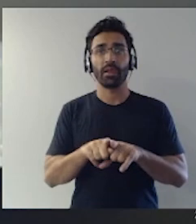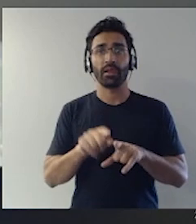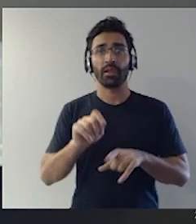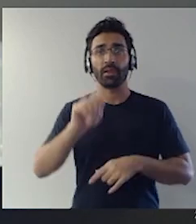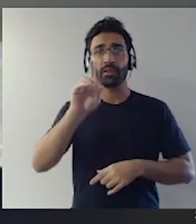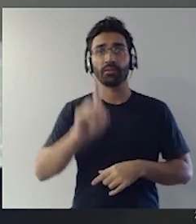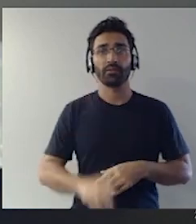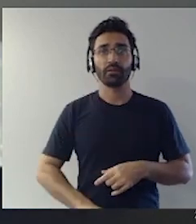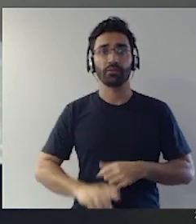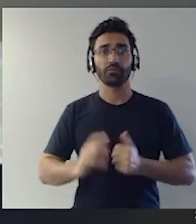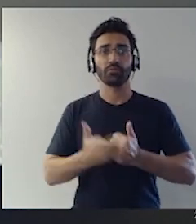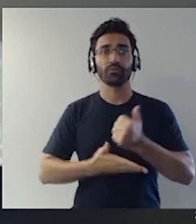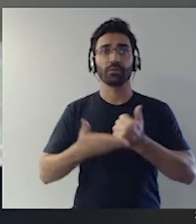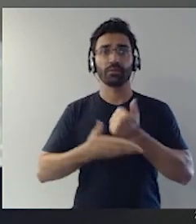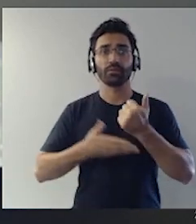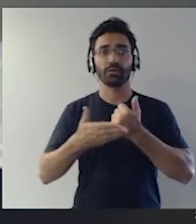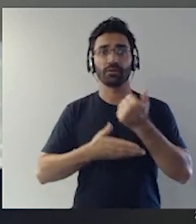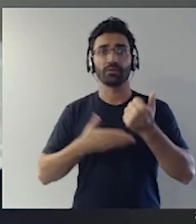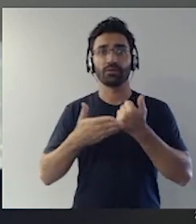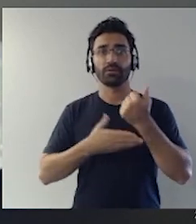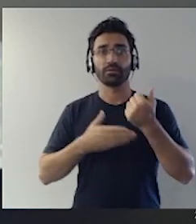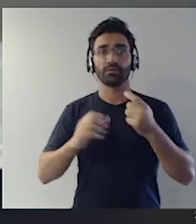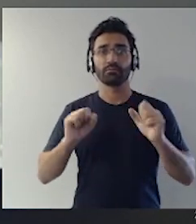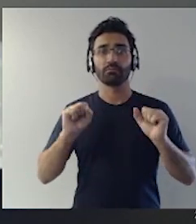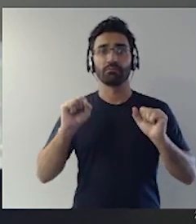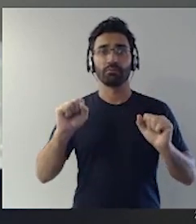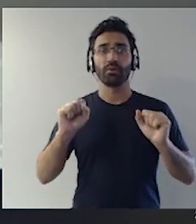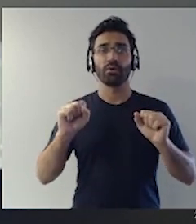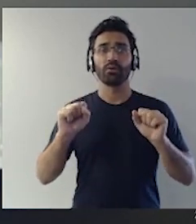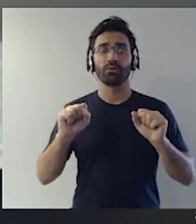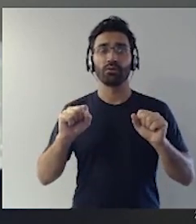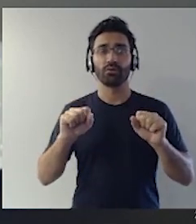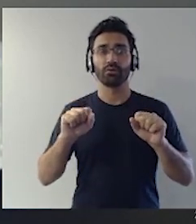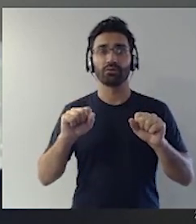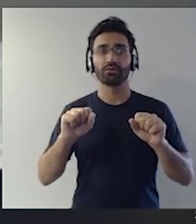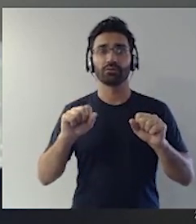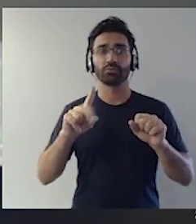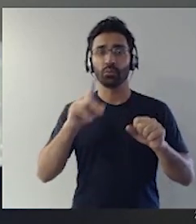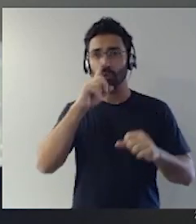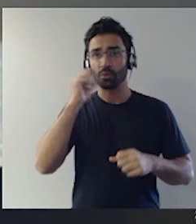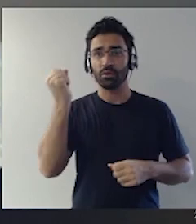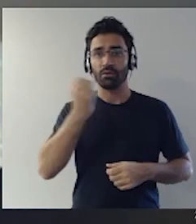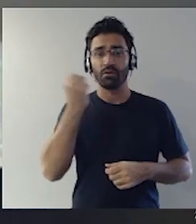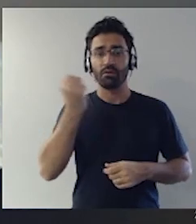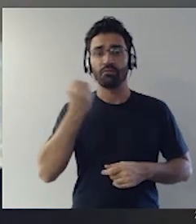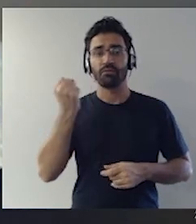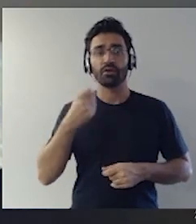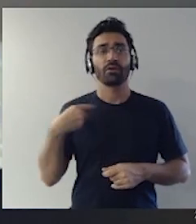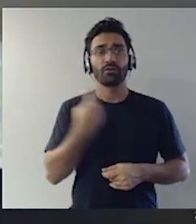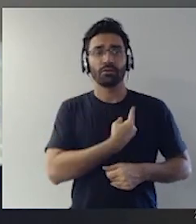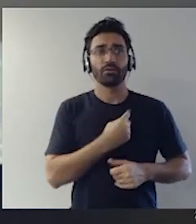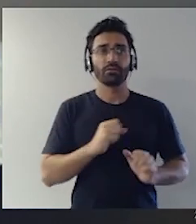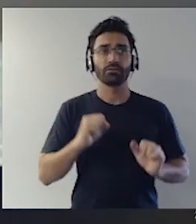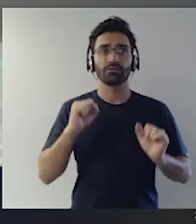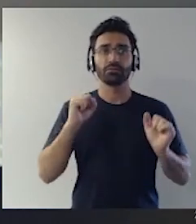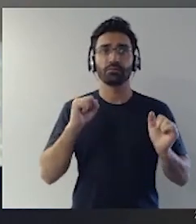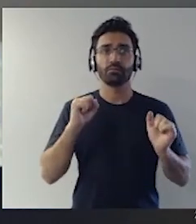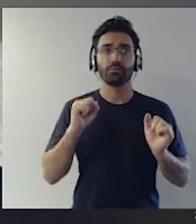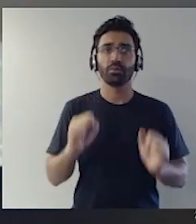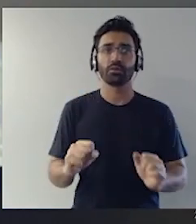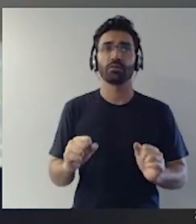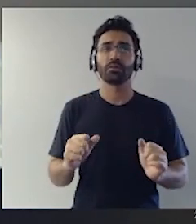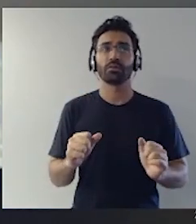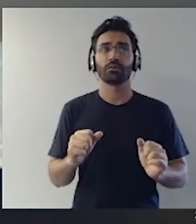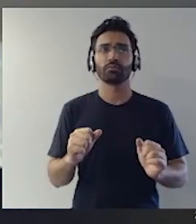direitos fundamentais, elas possam se tornar extremamente gravosas nós podemos trazer para o